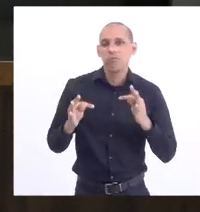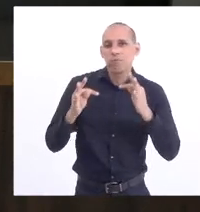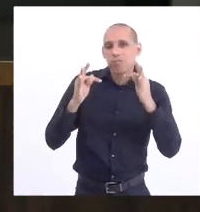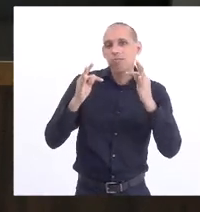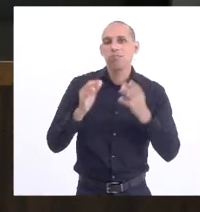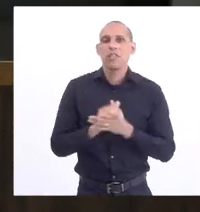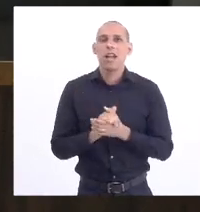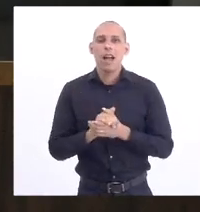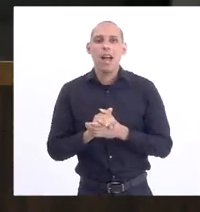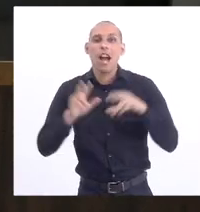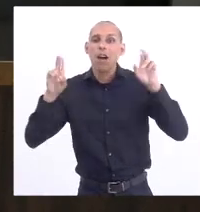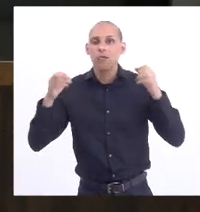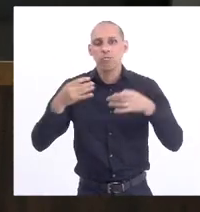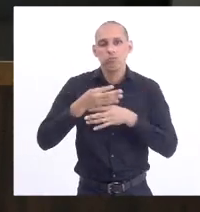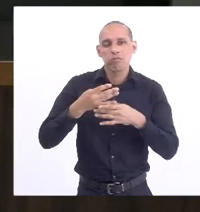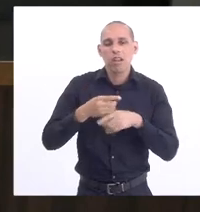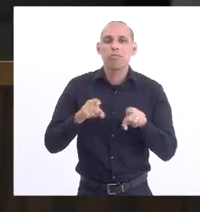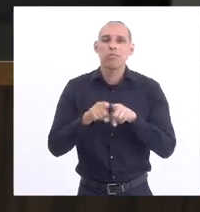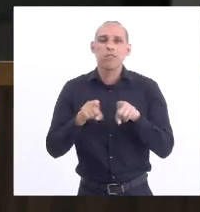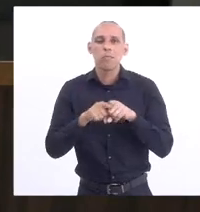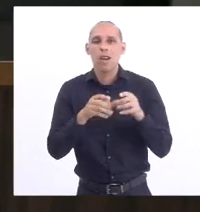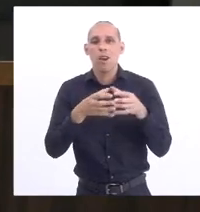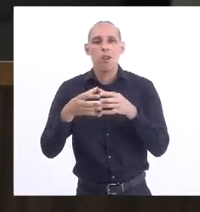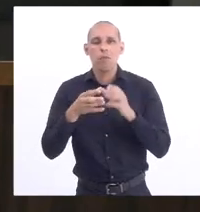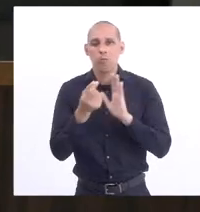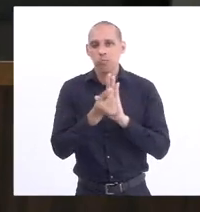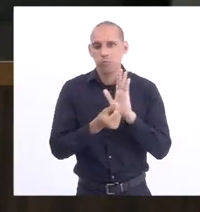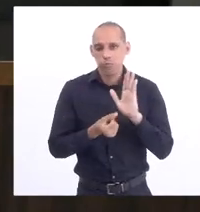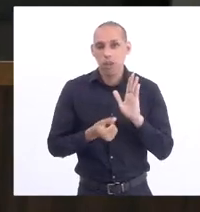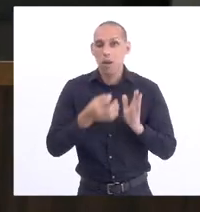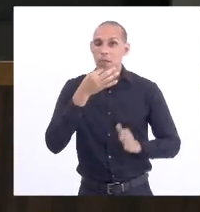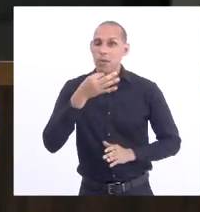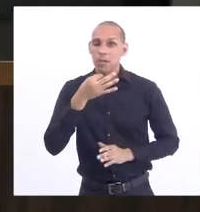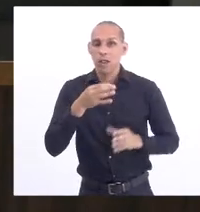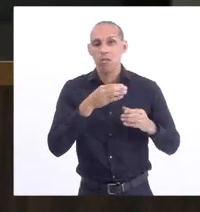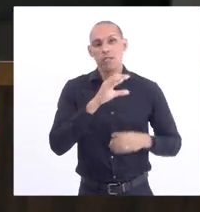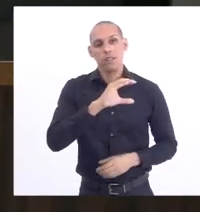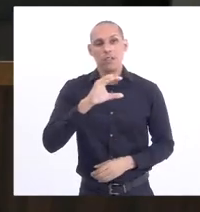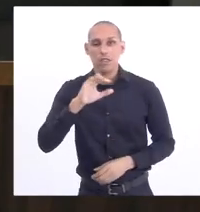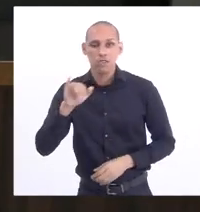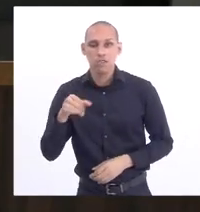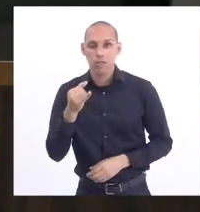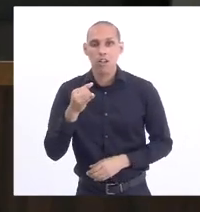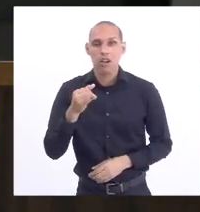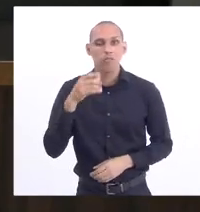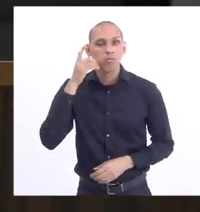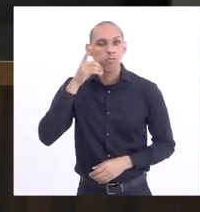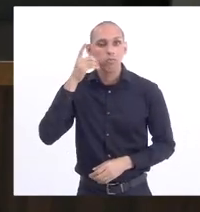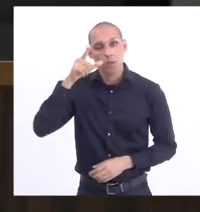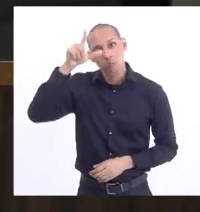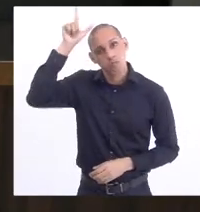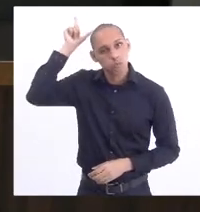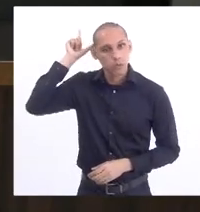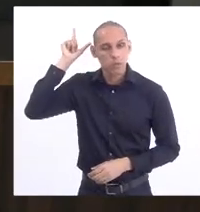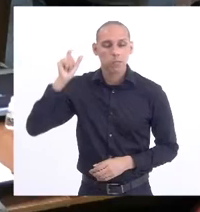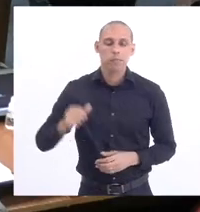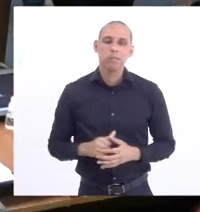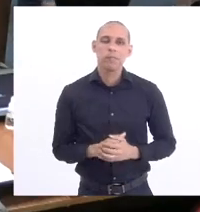e da Comissão de Orçamento. Para emitir parecer pela Comissão de Constituição e Justiça, deputado Luiz Paulo.